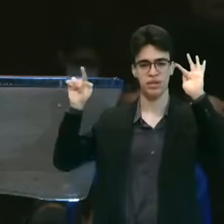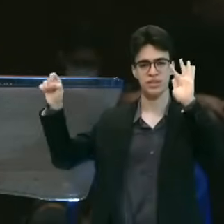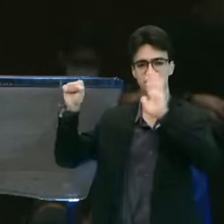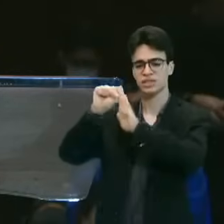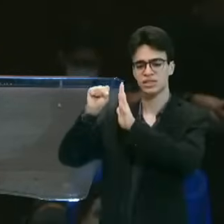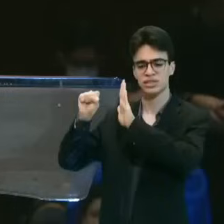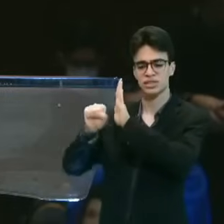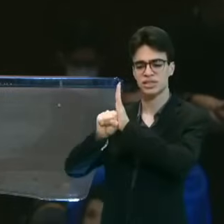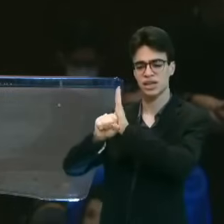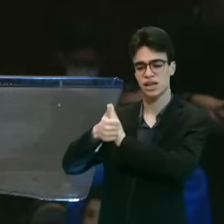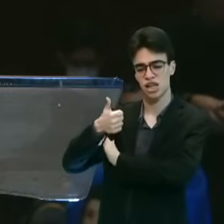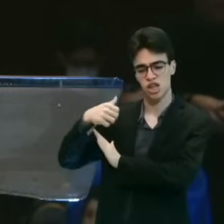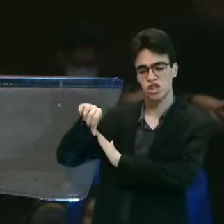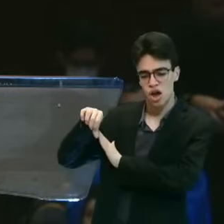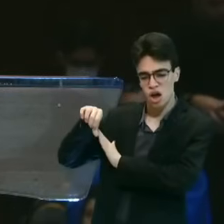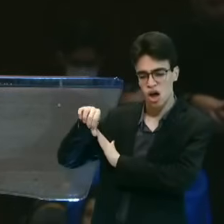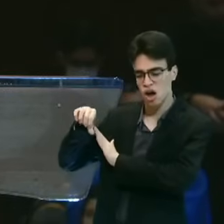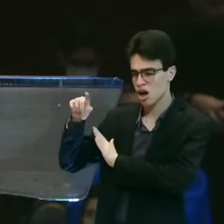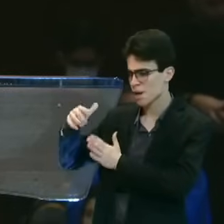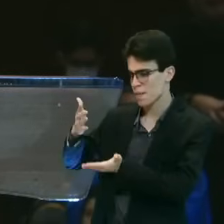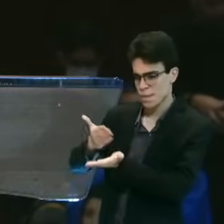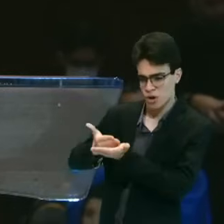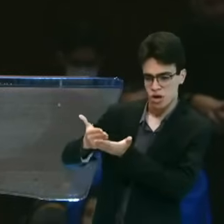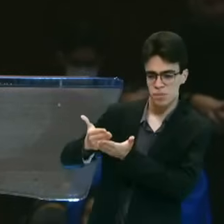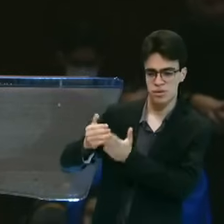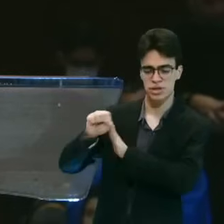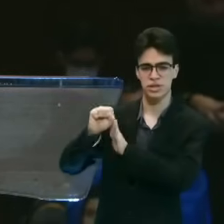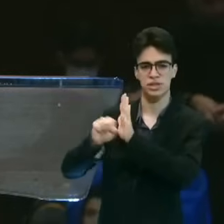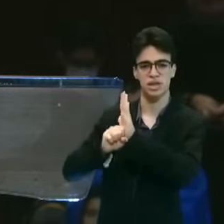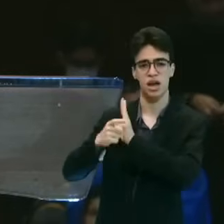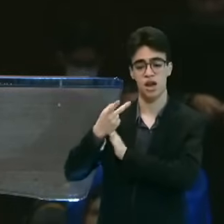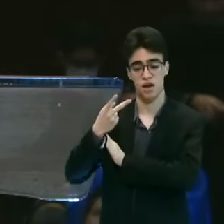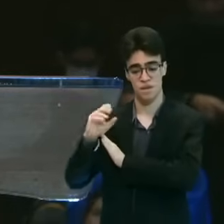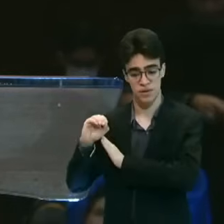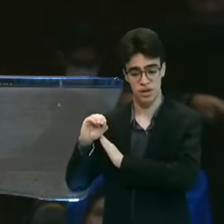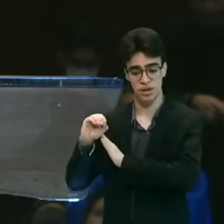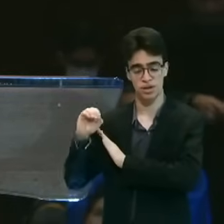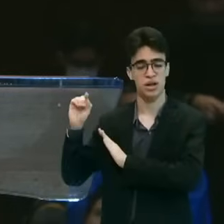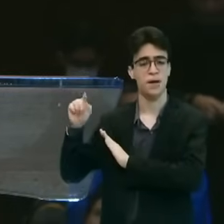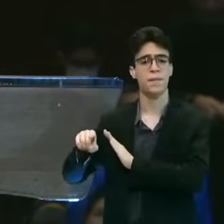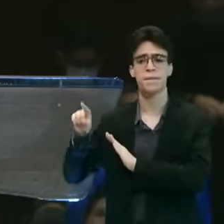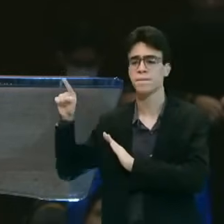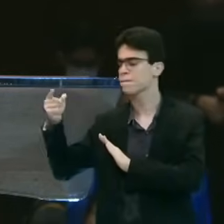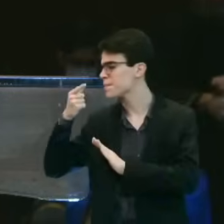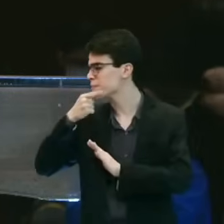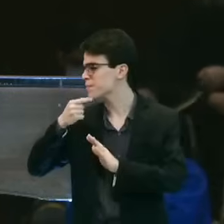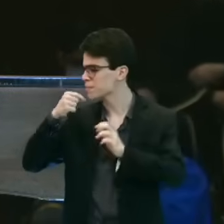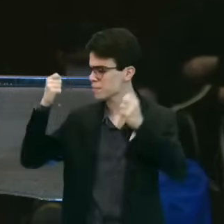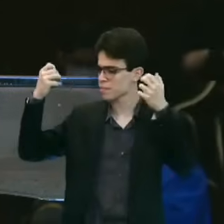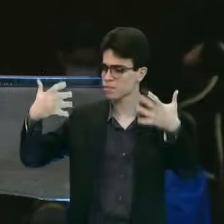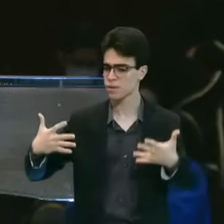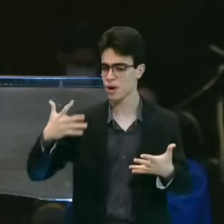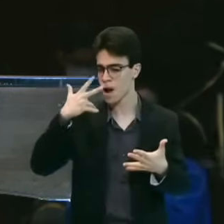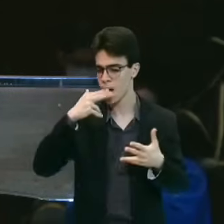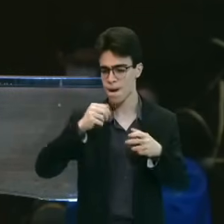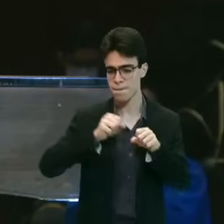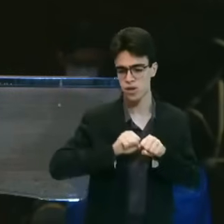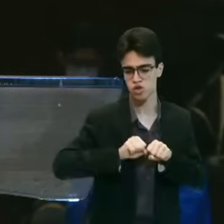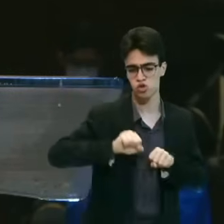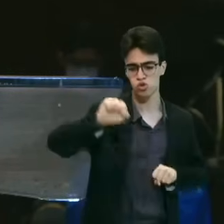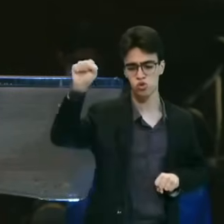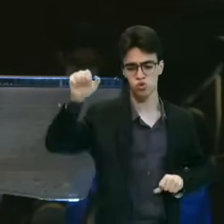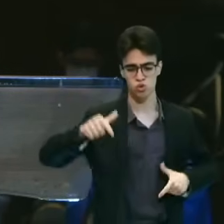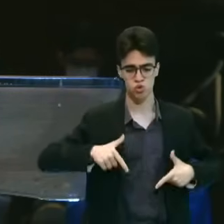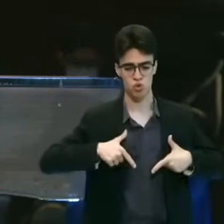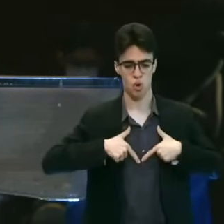século XIX, começo do século XX, chamado Nietzsche, descreveu como o super-homem,